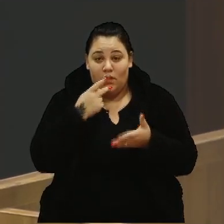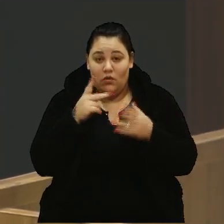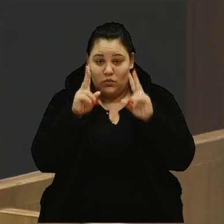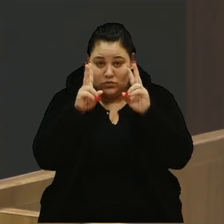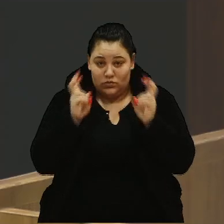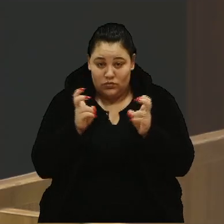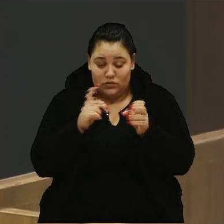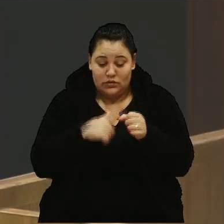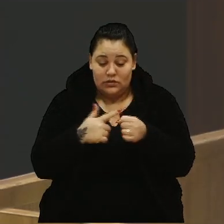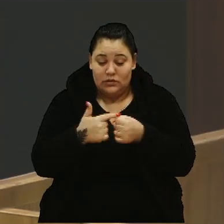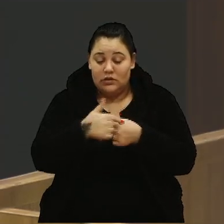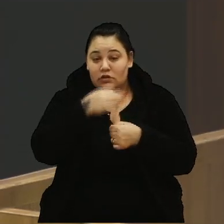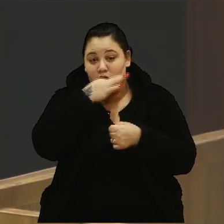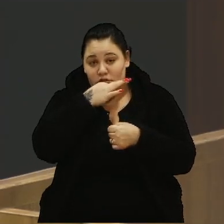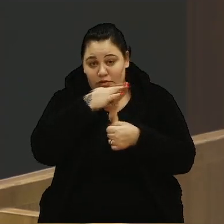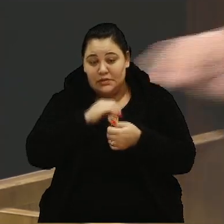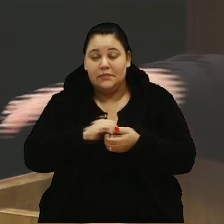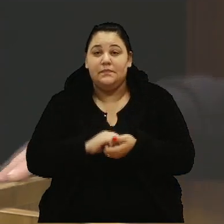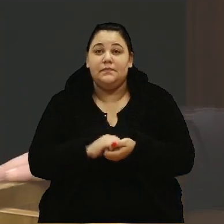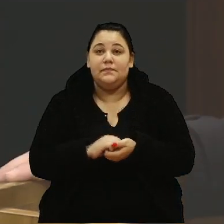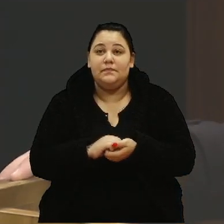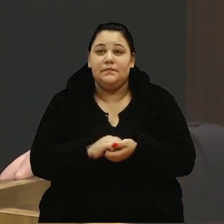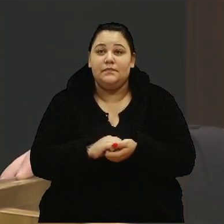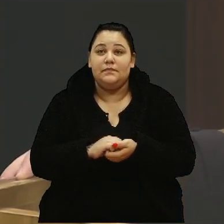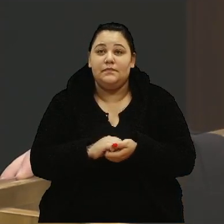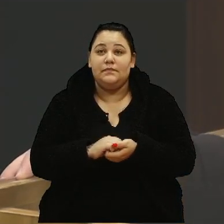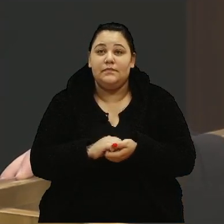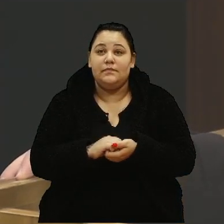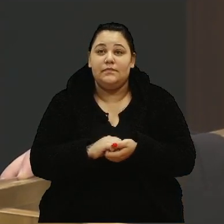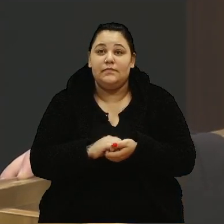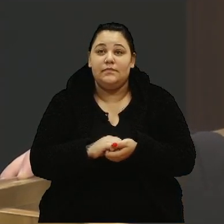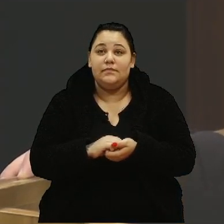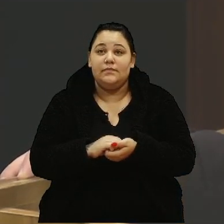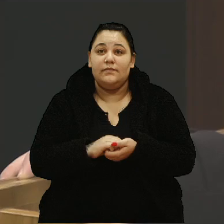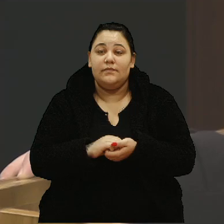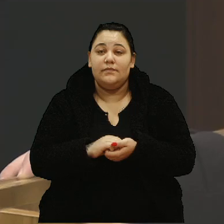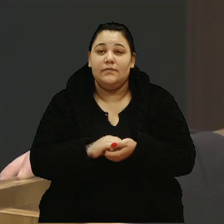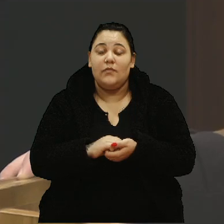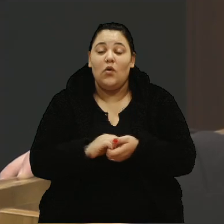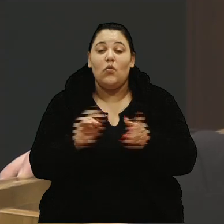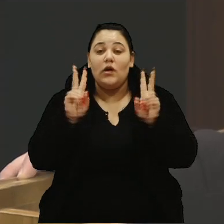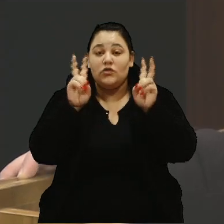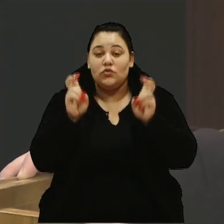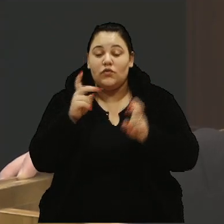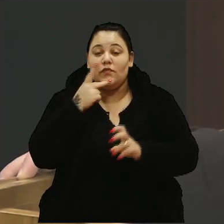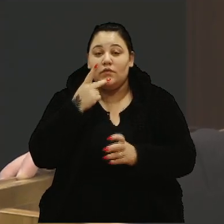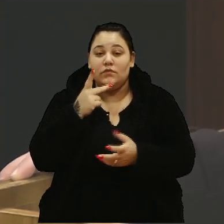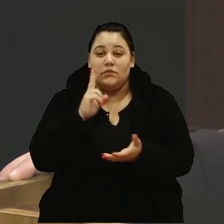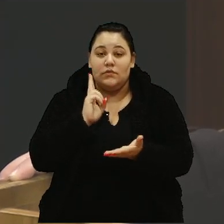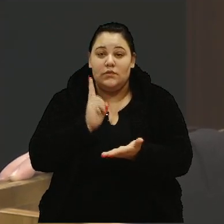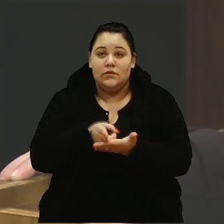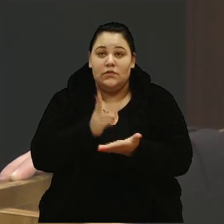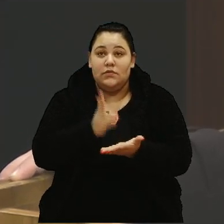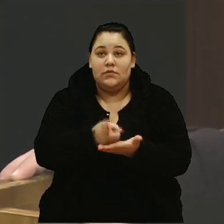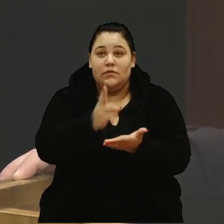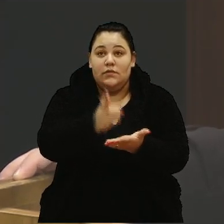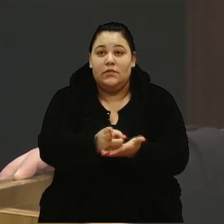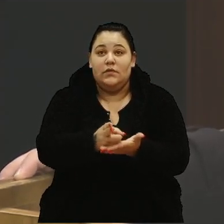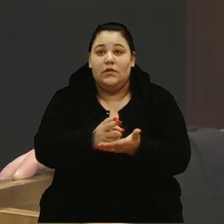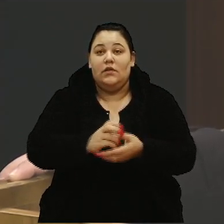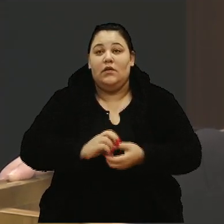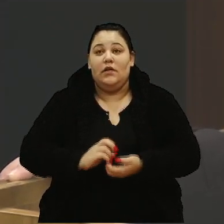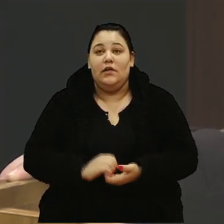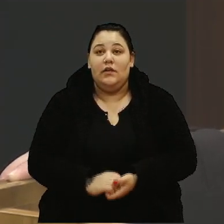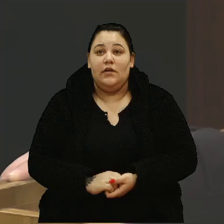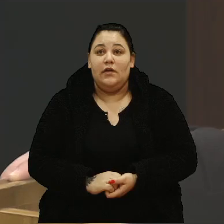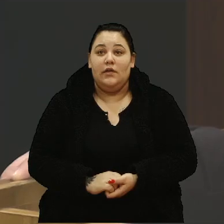da cidade de Caxias do Sul, que é um tema que eu estou abordando diuturnamente para tentar melhorar. Não